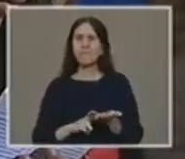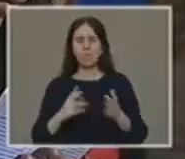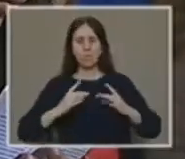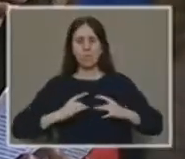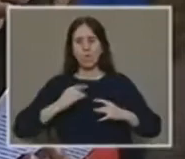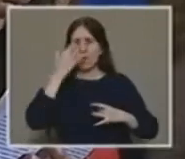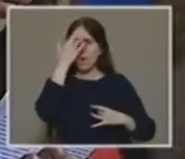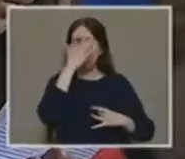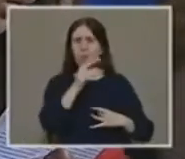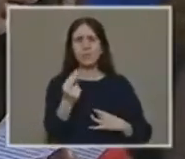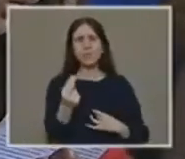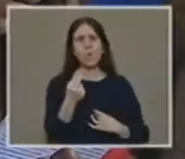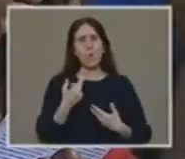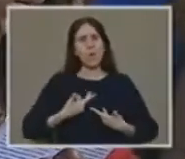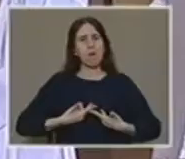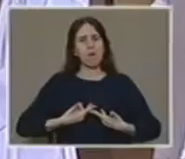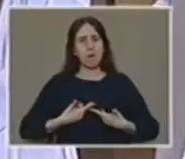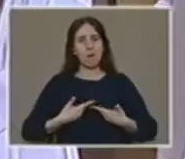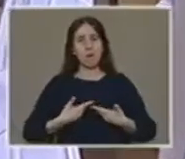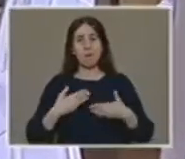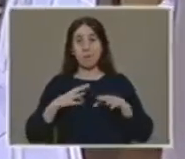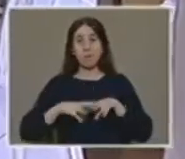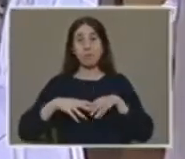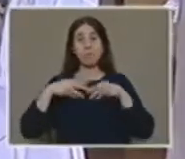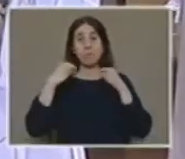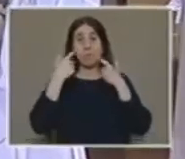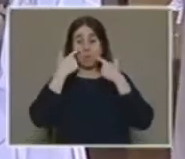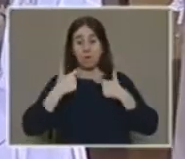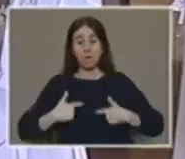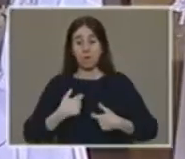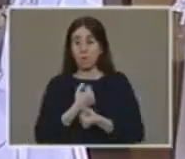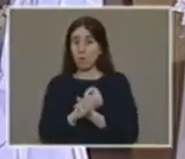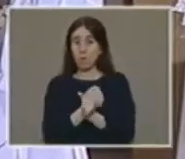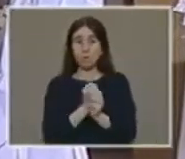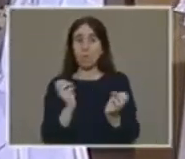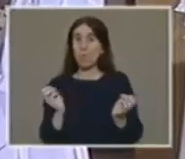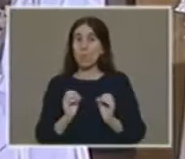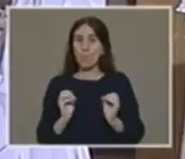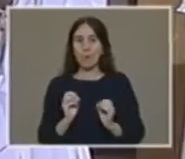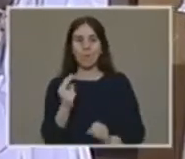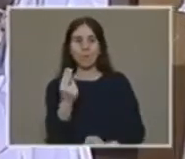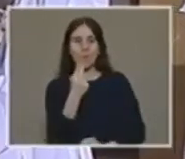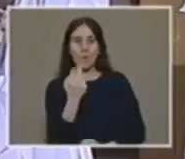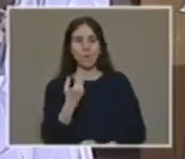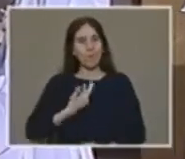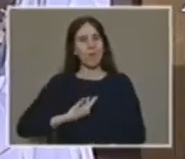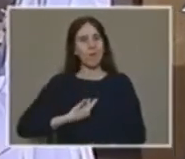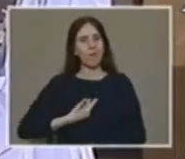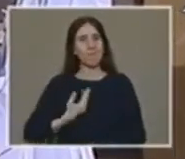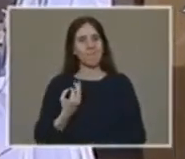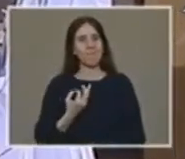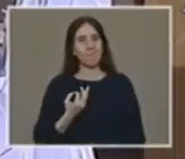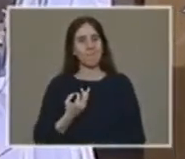Tocai-me e vede, um espírito não tem carne nem ossos, como vedes que eu tenho.